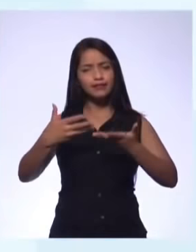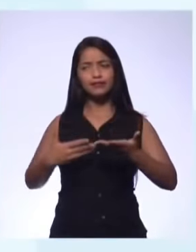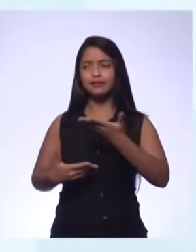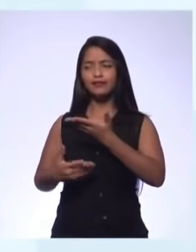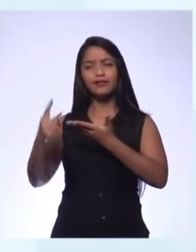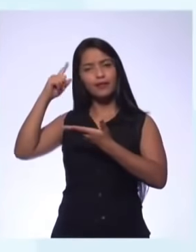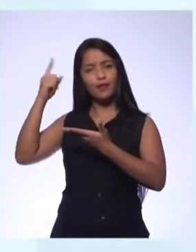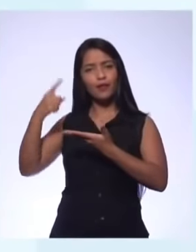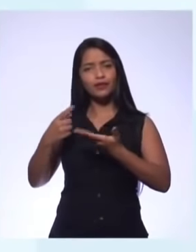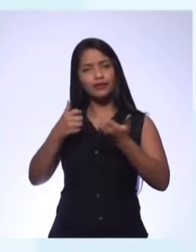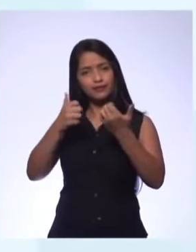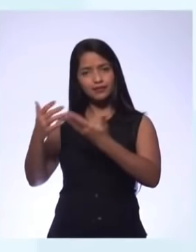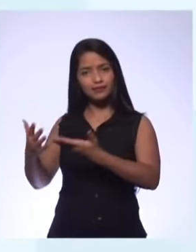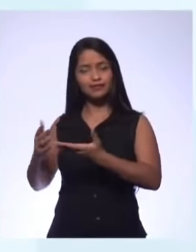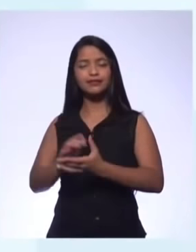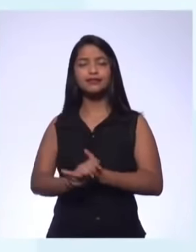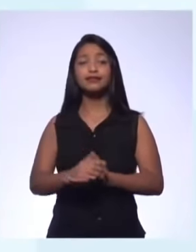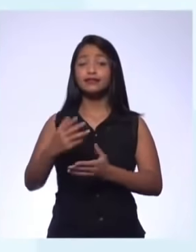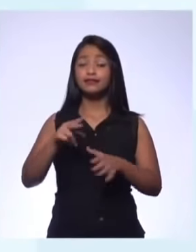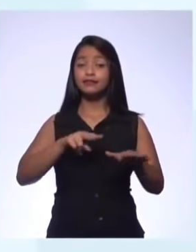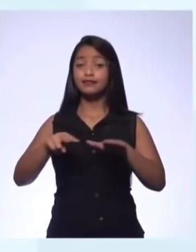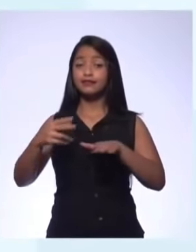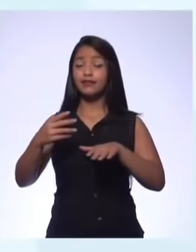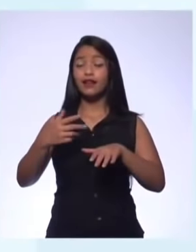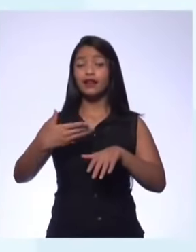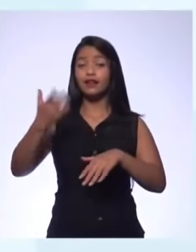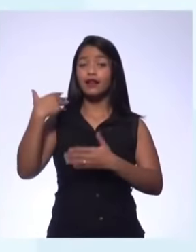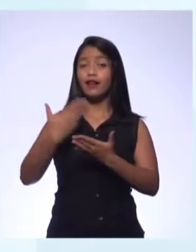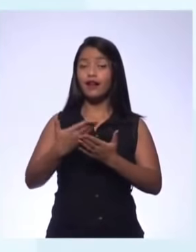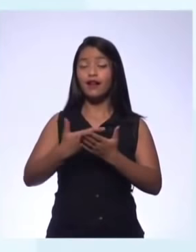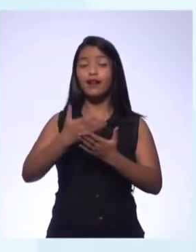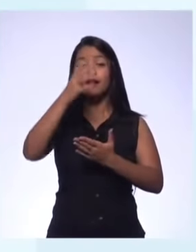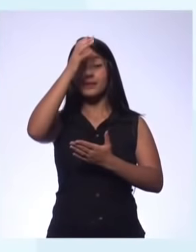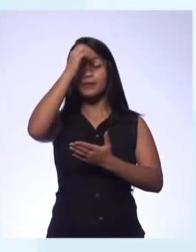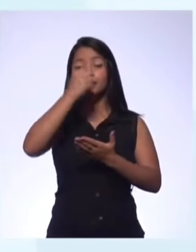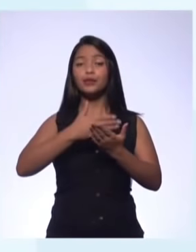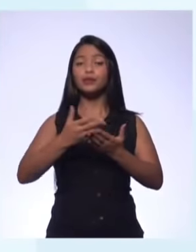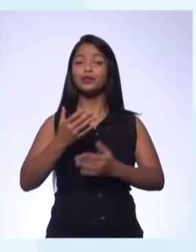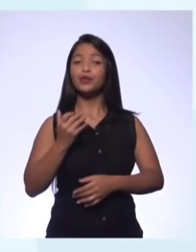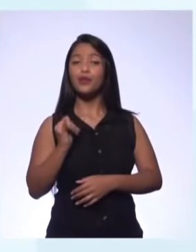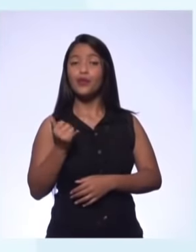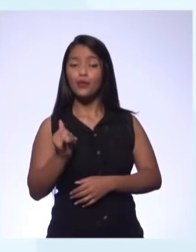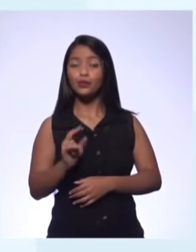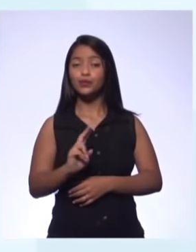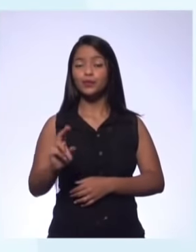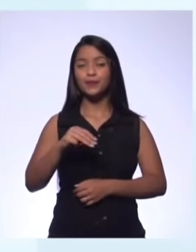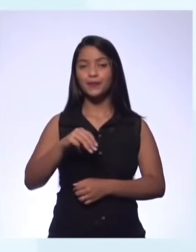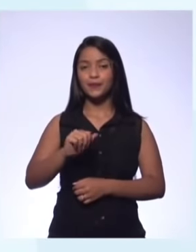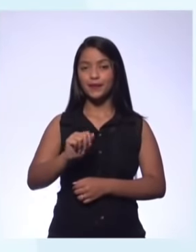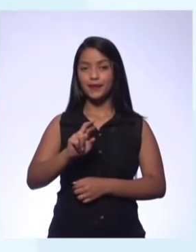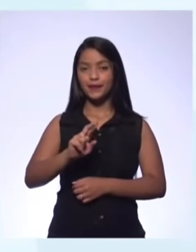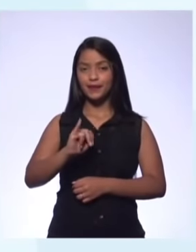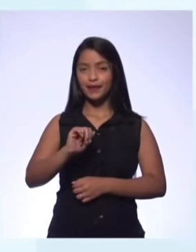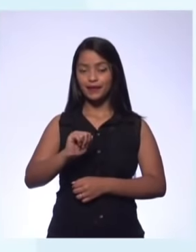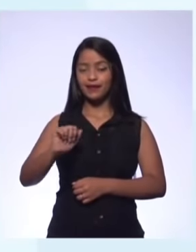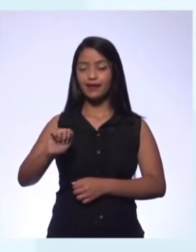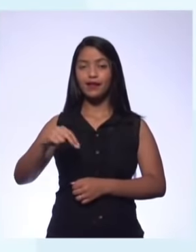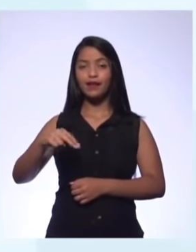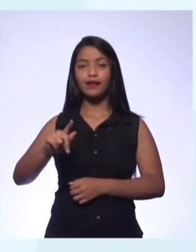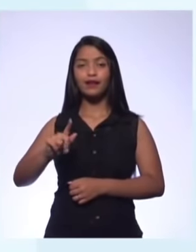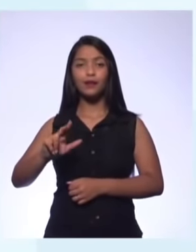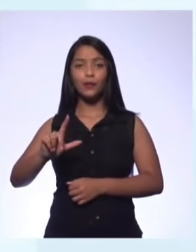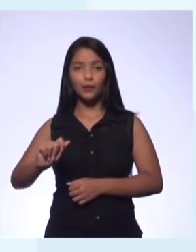do conto Maria Angula. Texto este que descobrimos ser de mistério, né? Agora, vocês vão resumir aí em poucas palavras o que